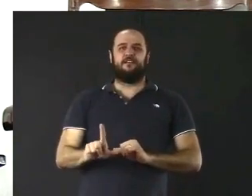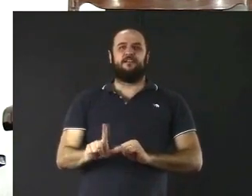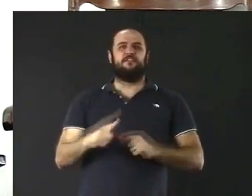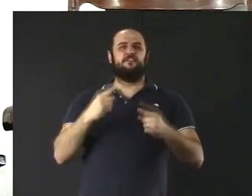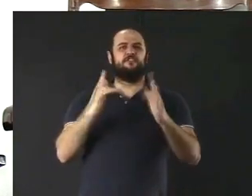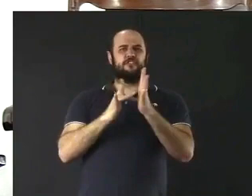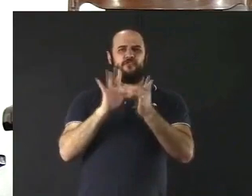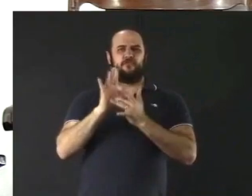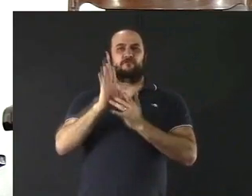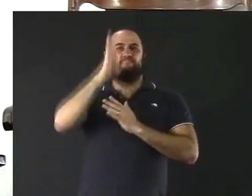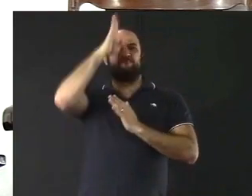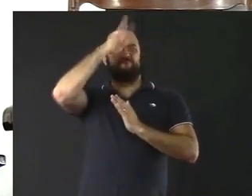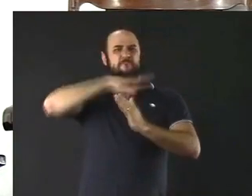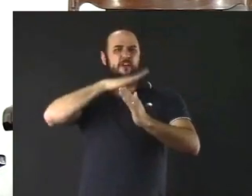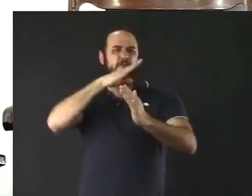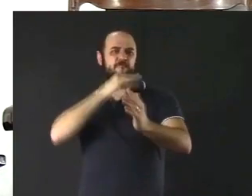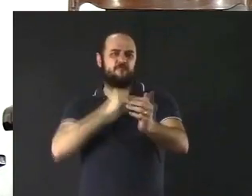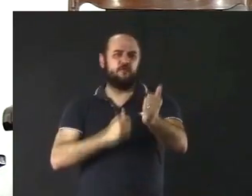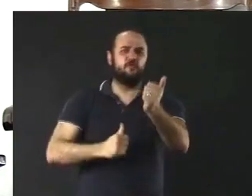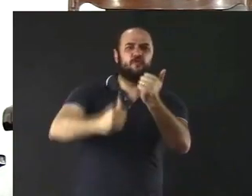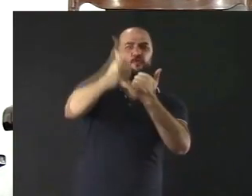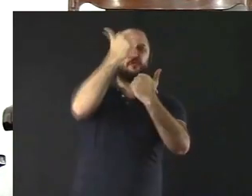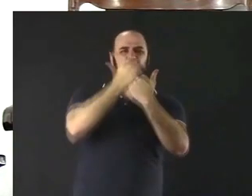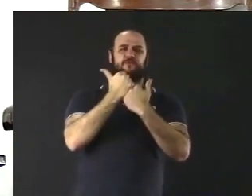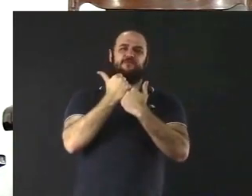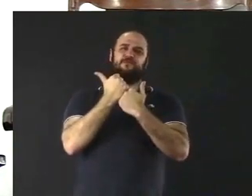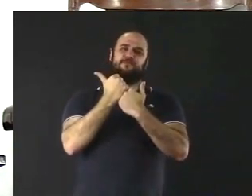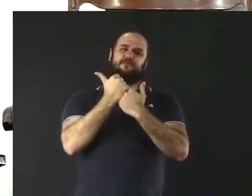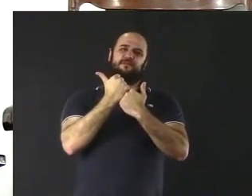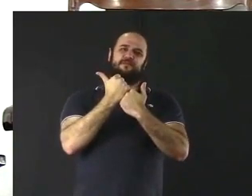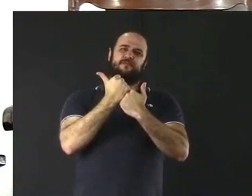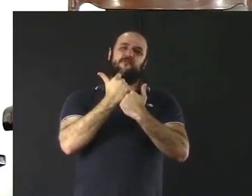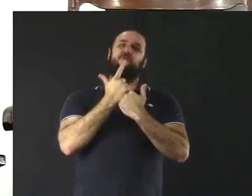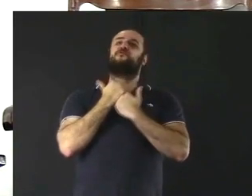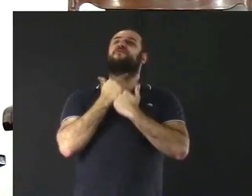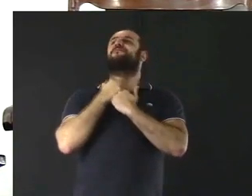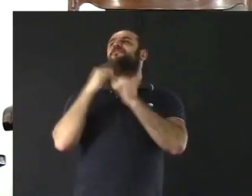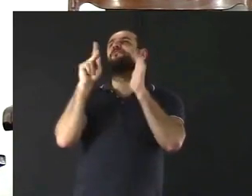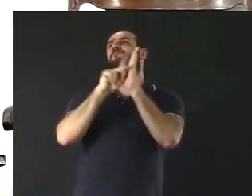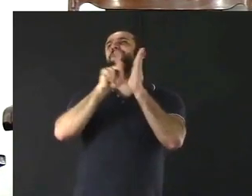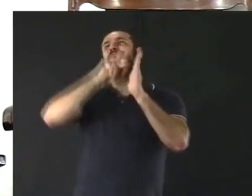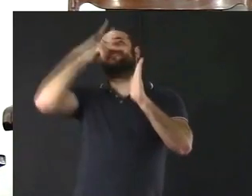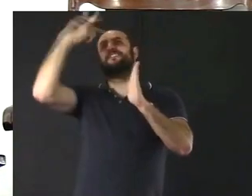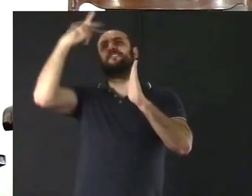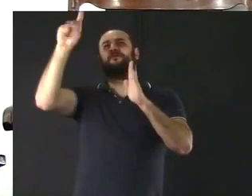nós, substituindo voluntariamente eu e você, para carregar